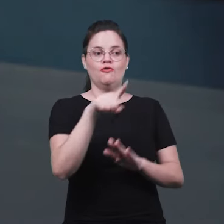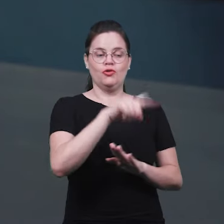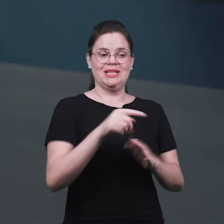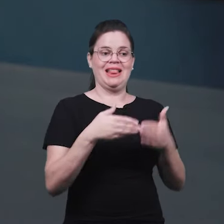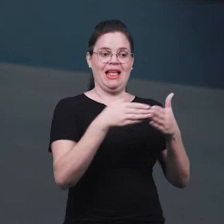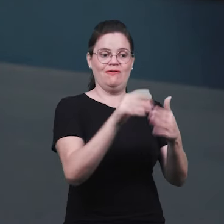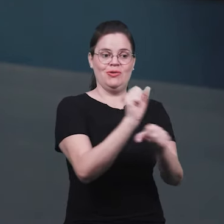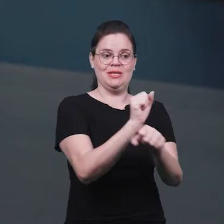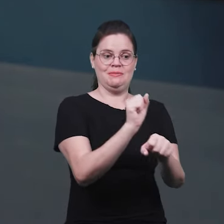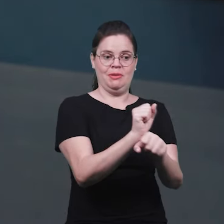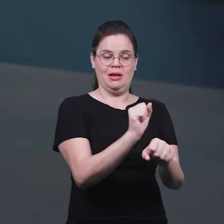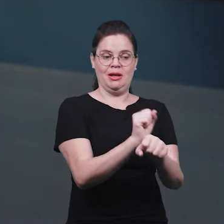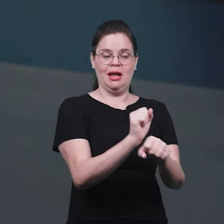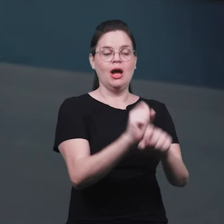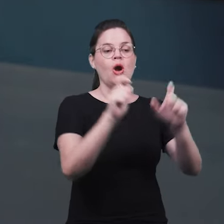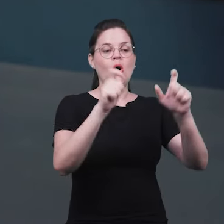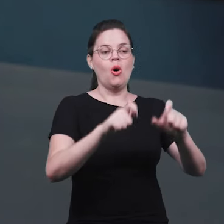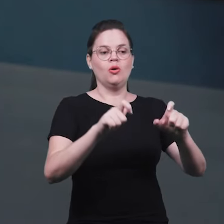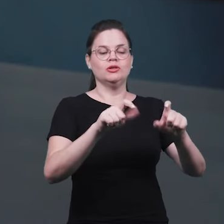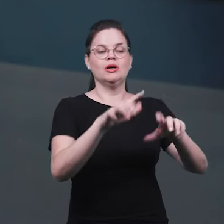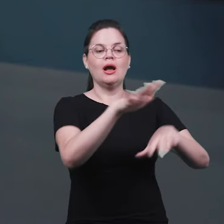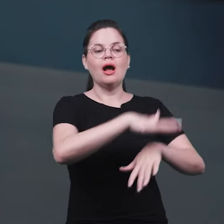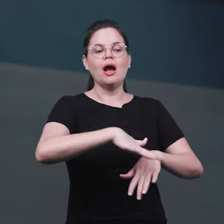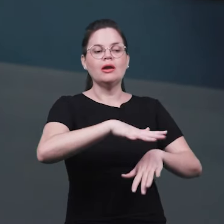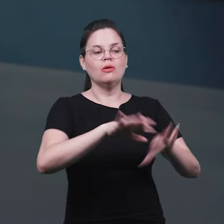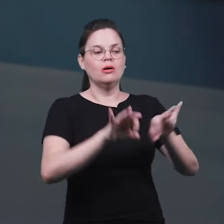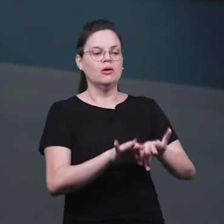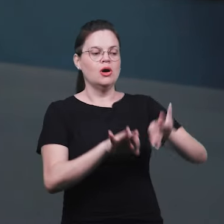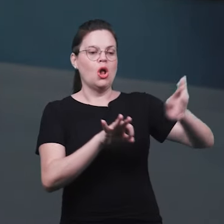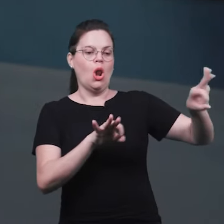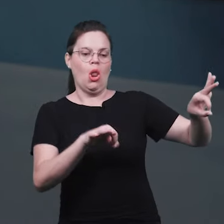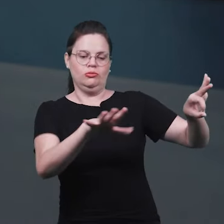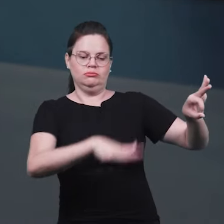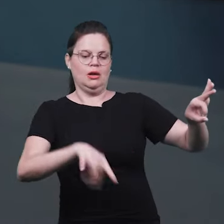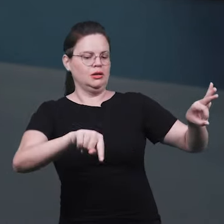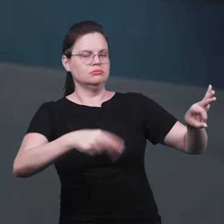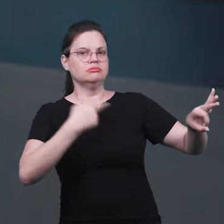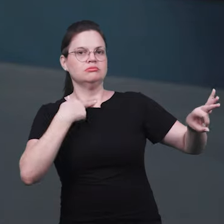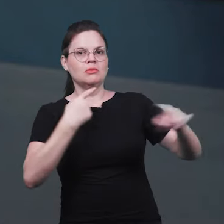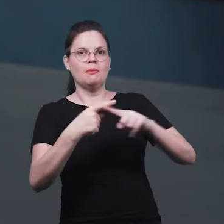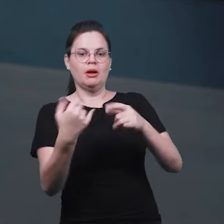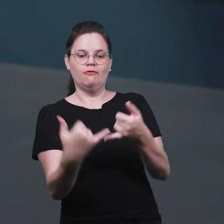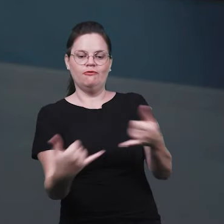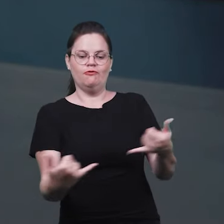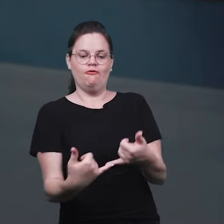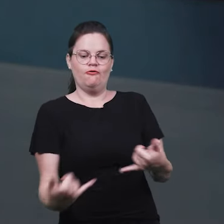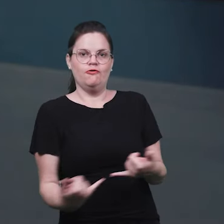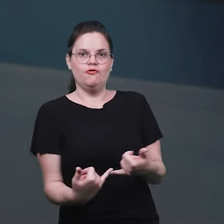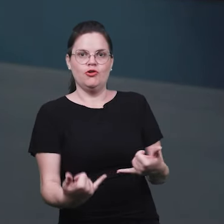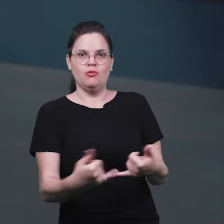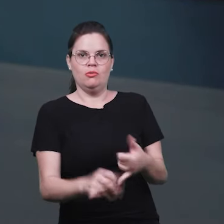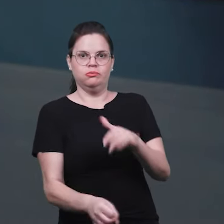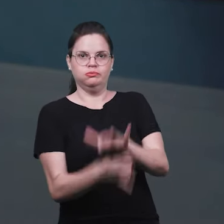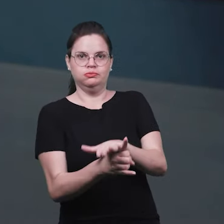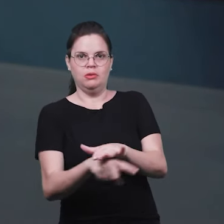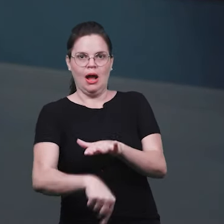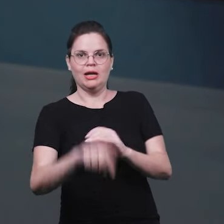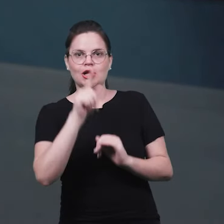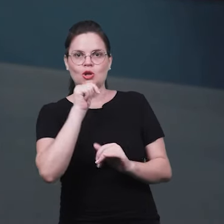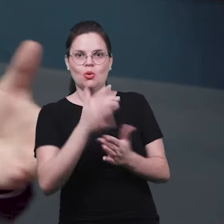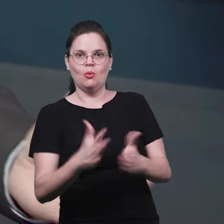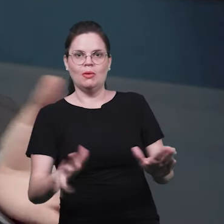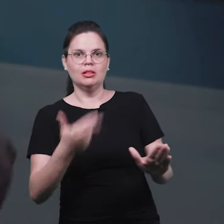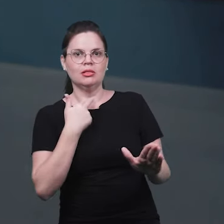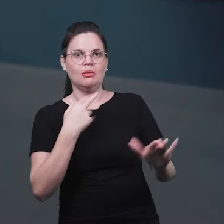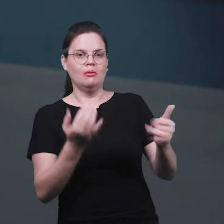naquela área, eles deveriam ficar tantas milhas náuticas, que nós chamamos, daquela área de fibra ótica para que não houvesse esse